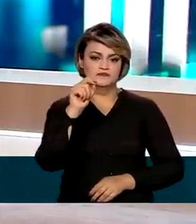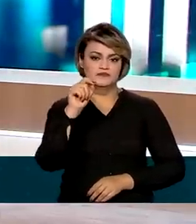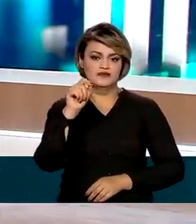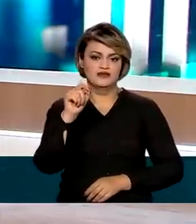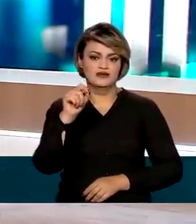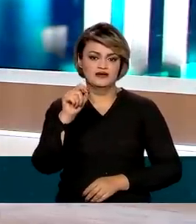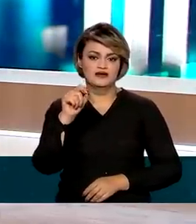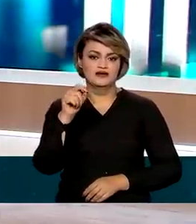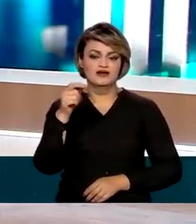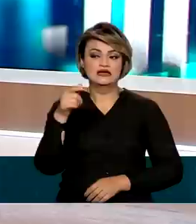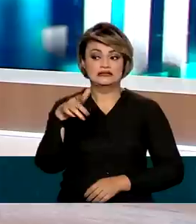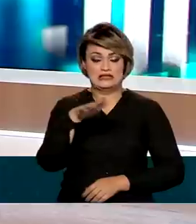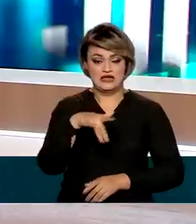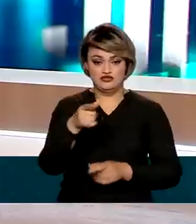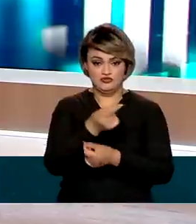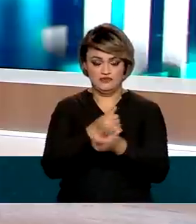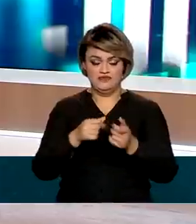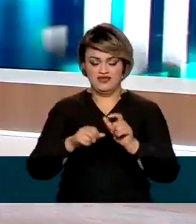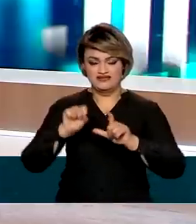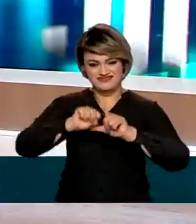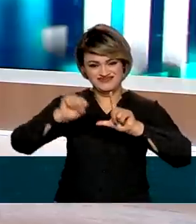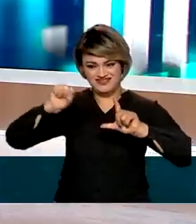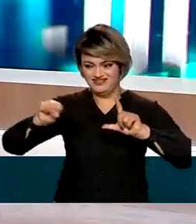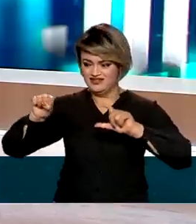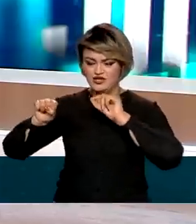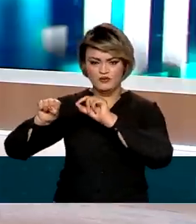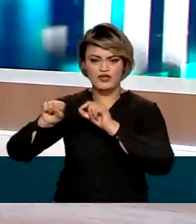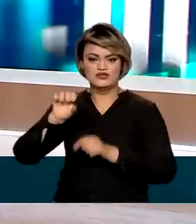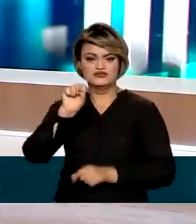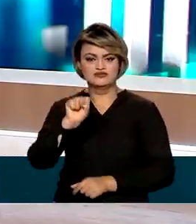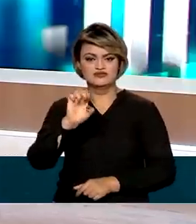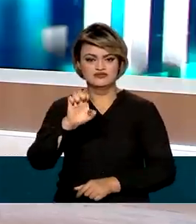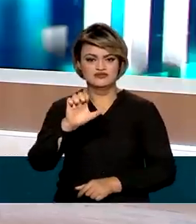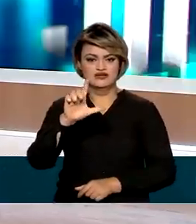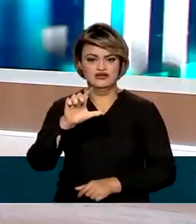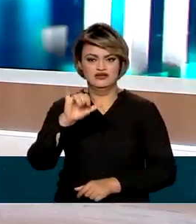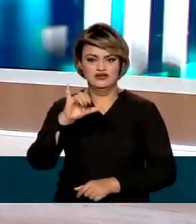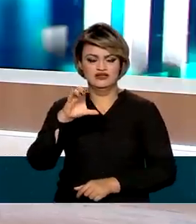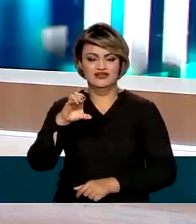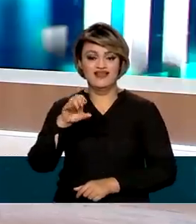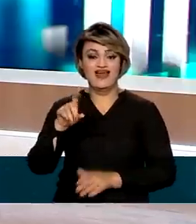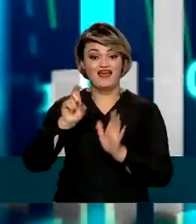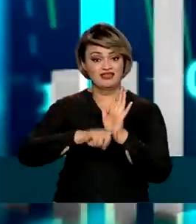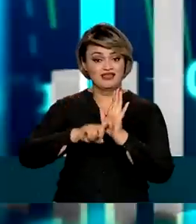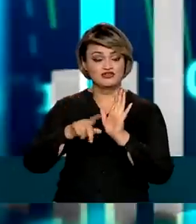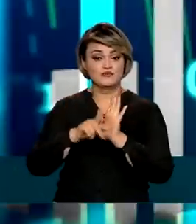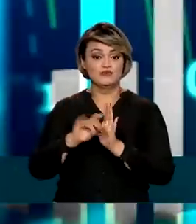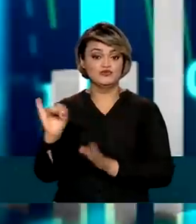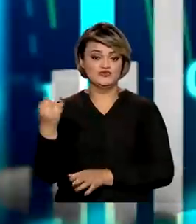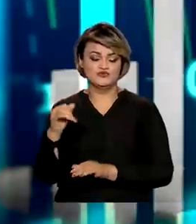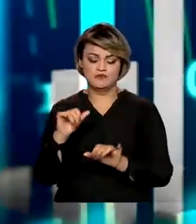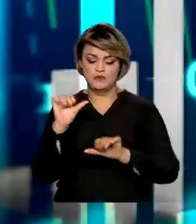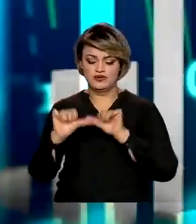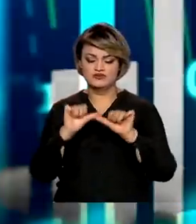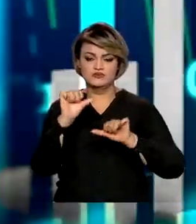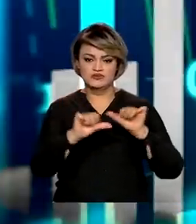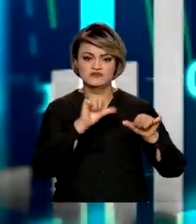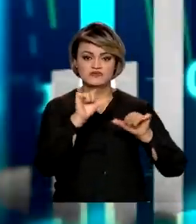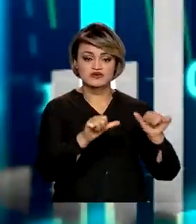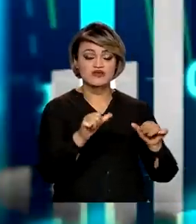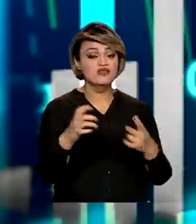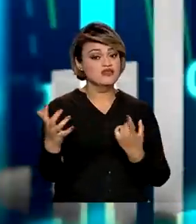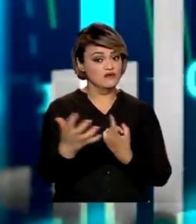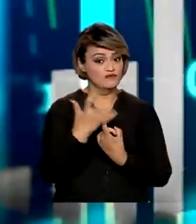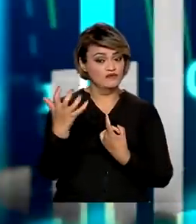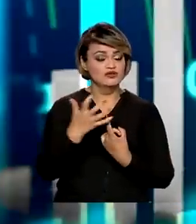você que não era de Economia que a taxa SELIC ela é a taxa referencial de juros ou seja mudança essa taxa acabam